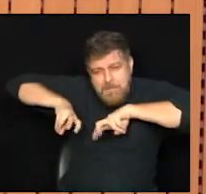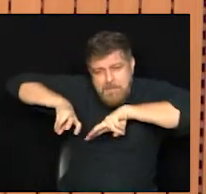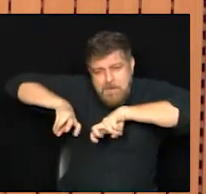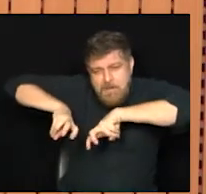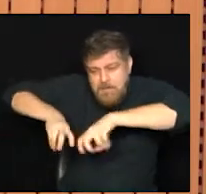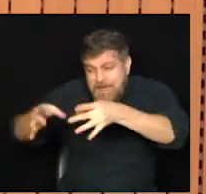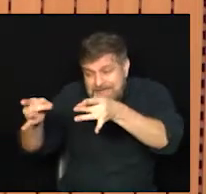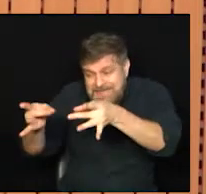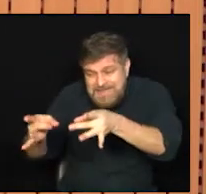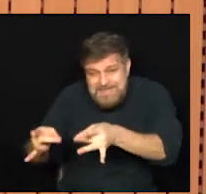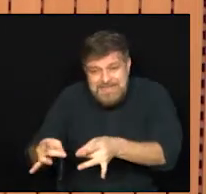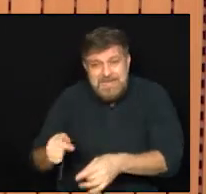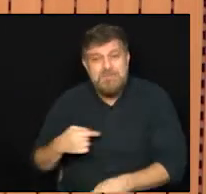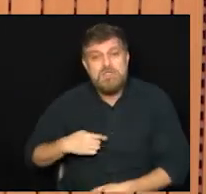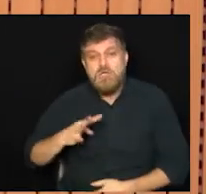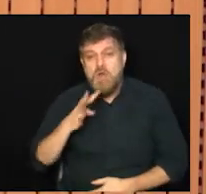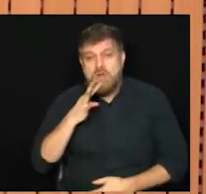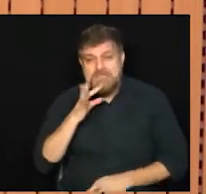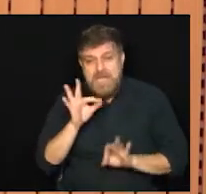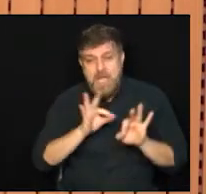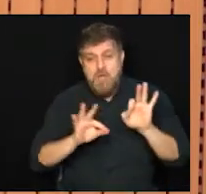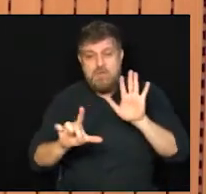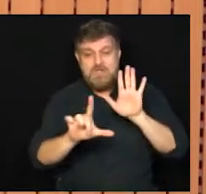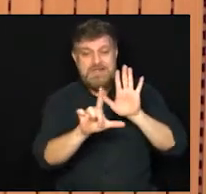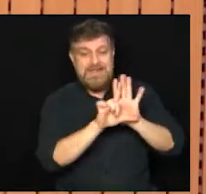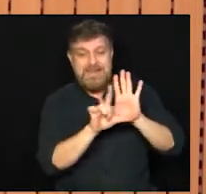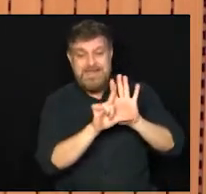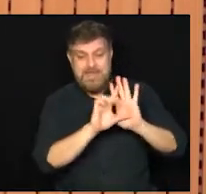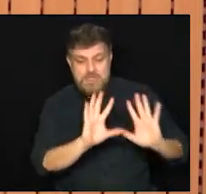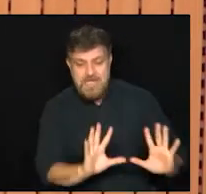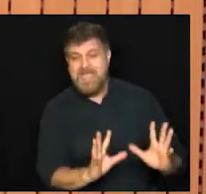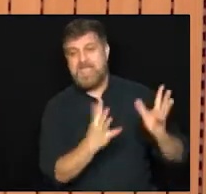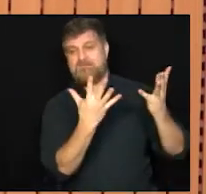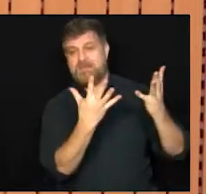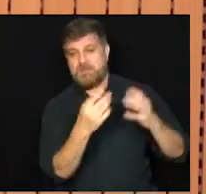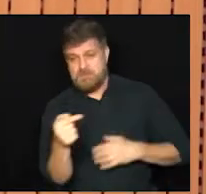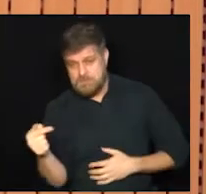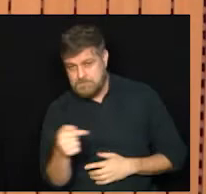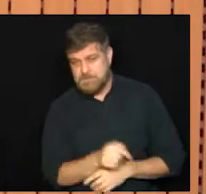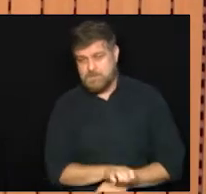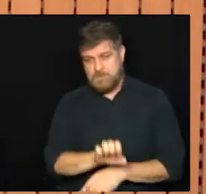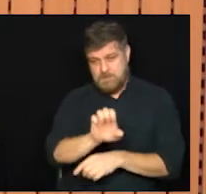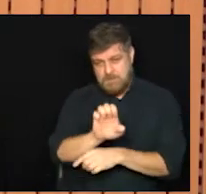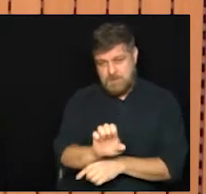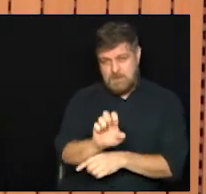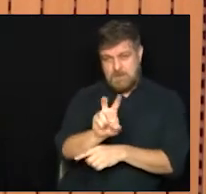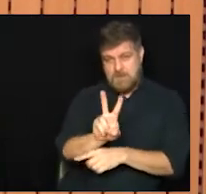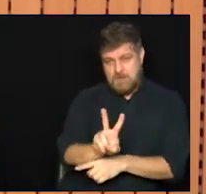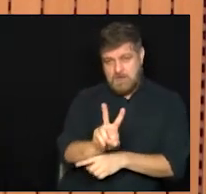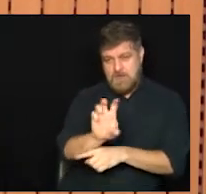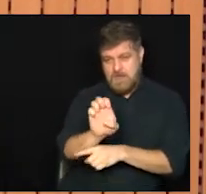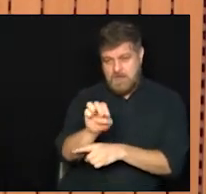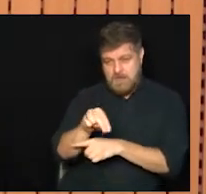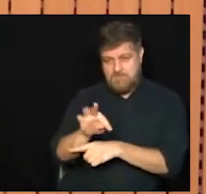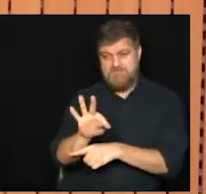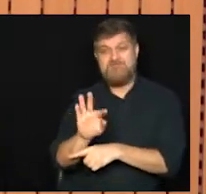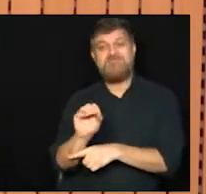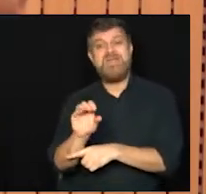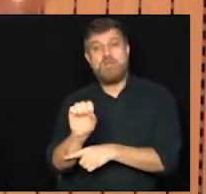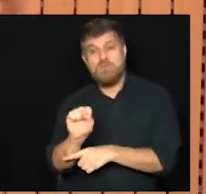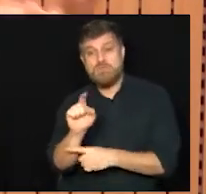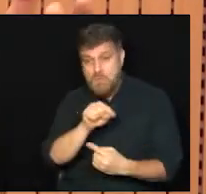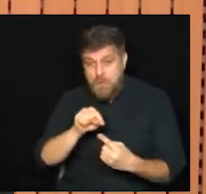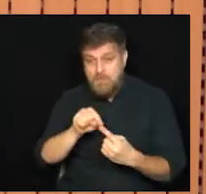esse projeto chamado de Lei de Eventos. Né? Essa Lei de Eventos, ela tem que ter por objetivo